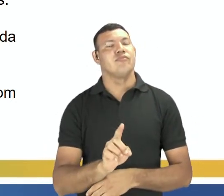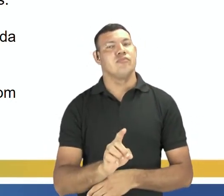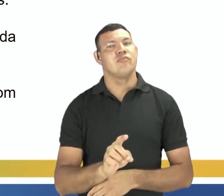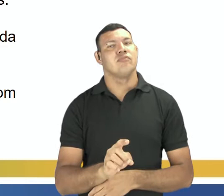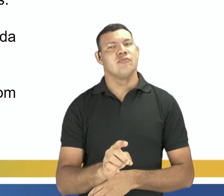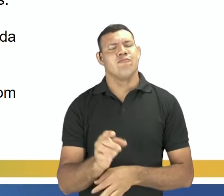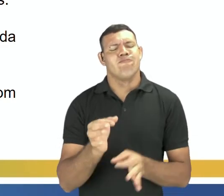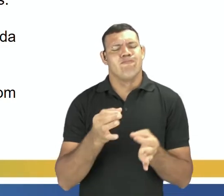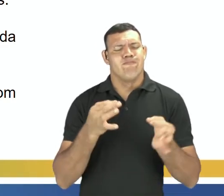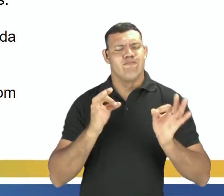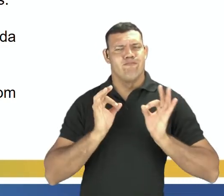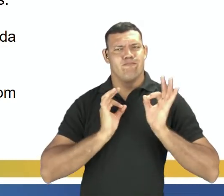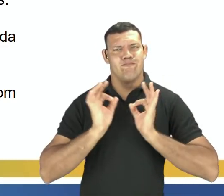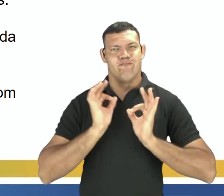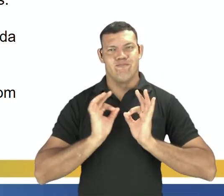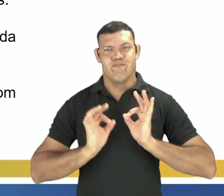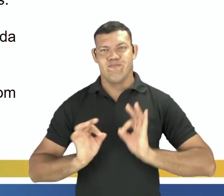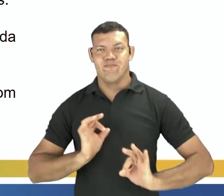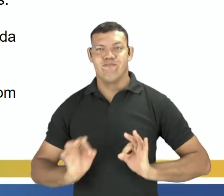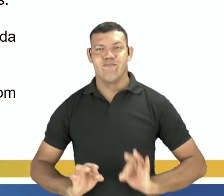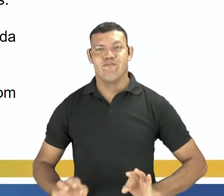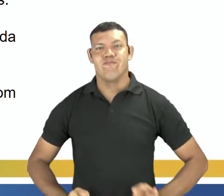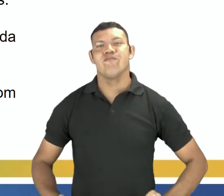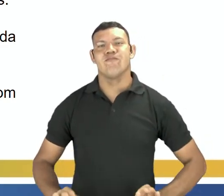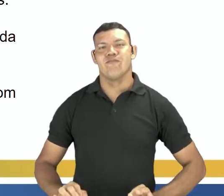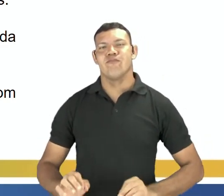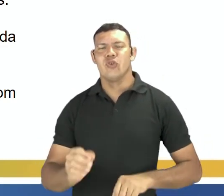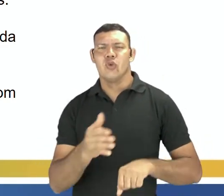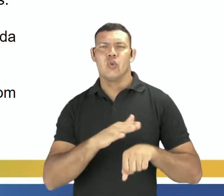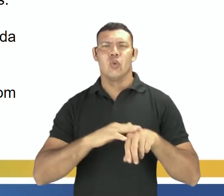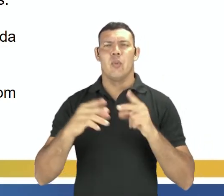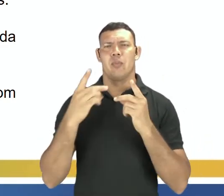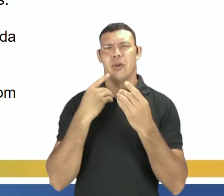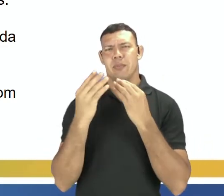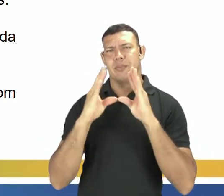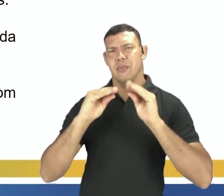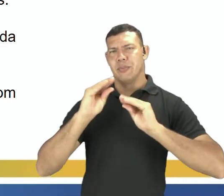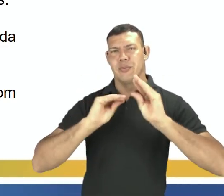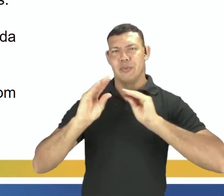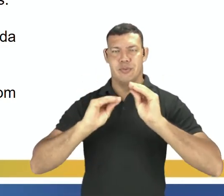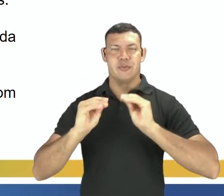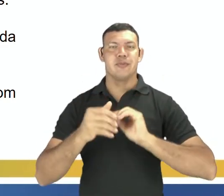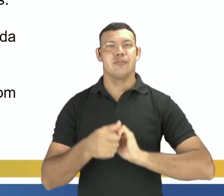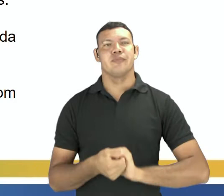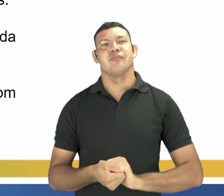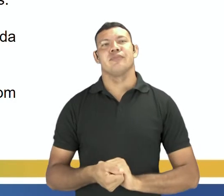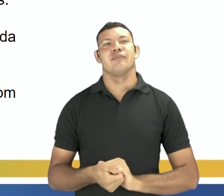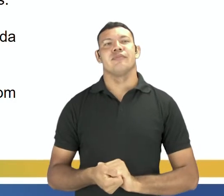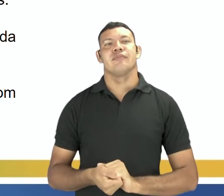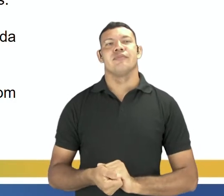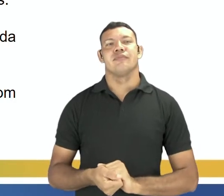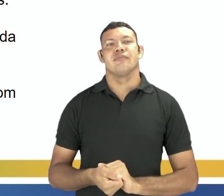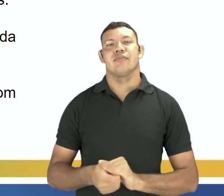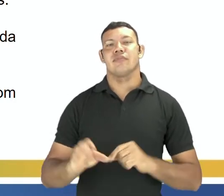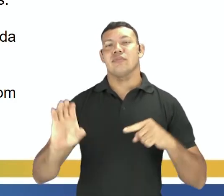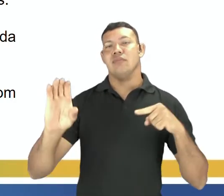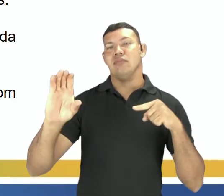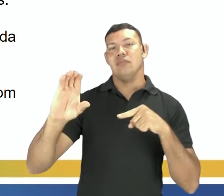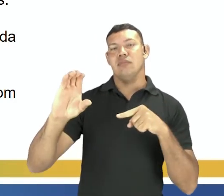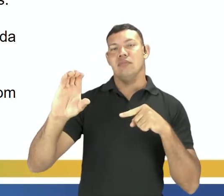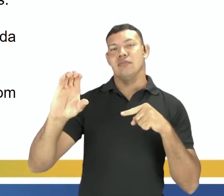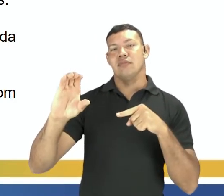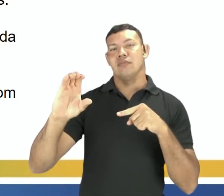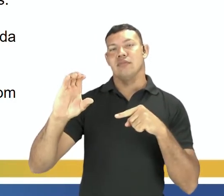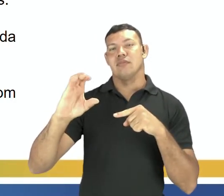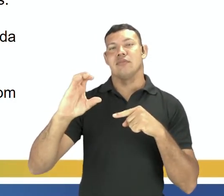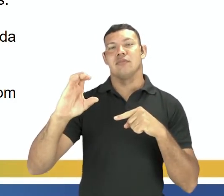se preparava para receber as amigas, para conversar. Então, vamos descartar mais essa alternativa aí. Agora, vamos